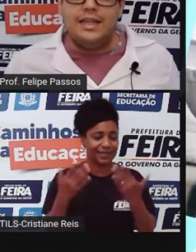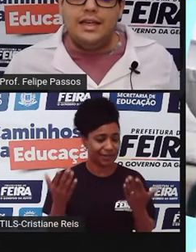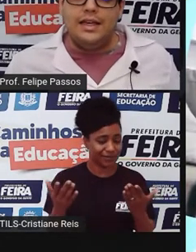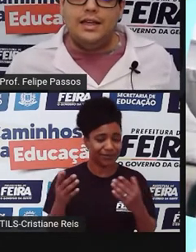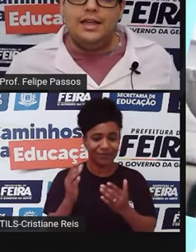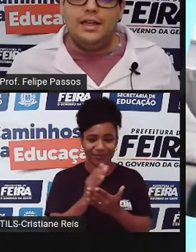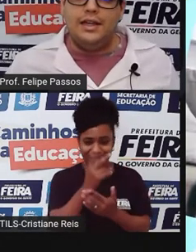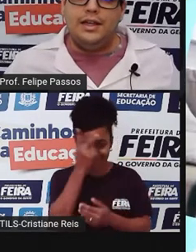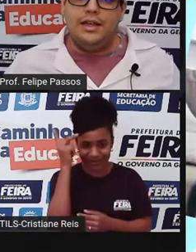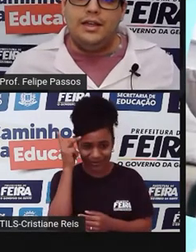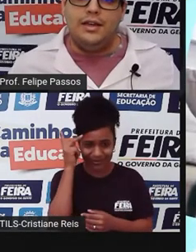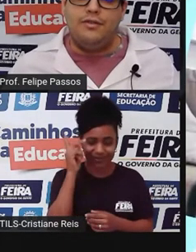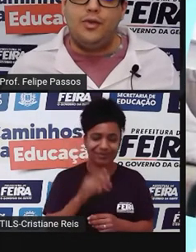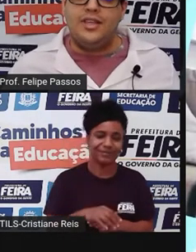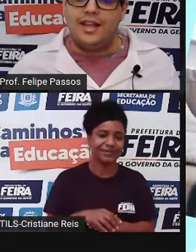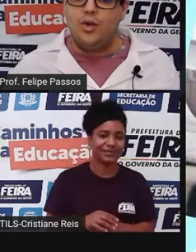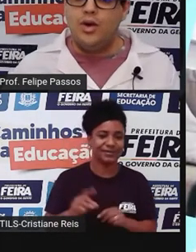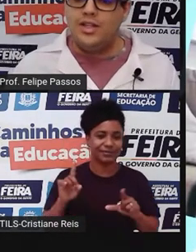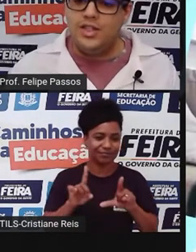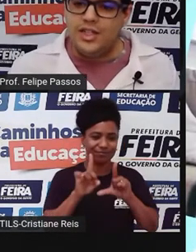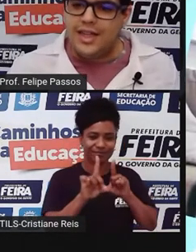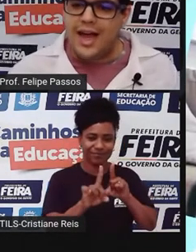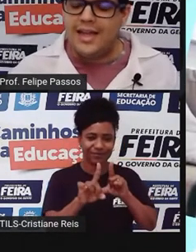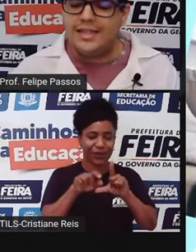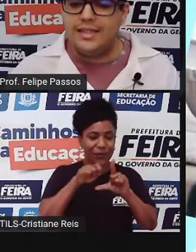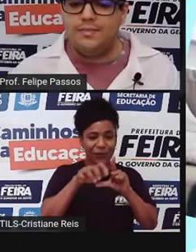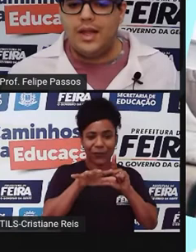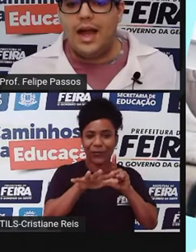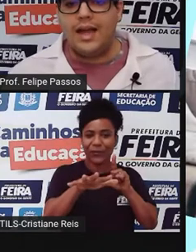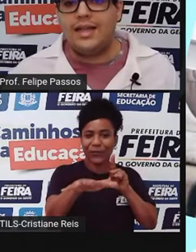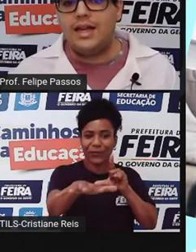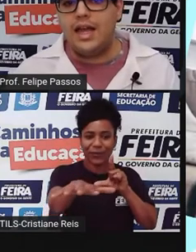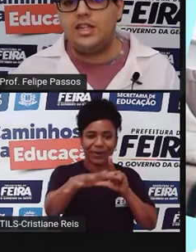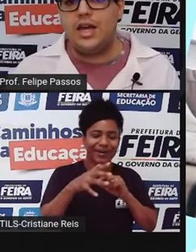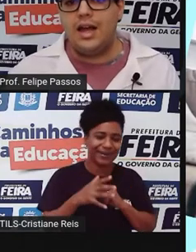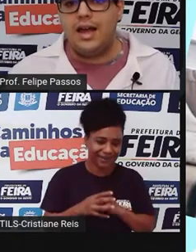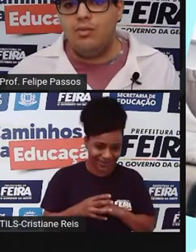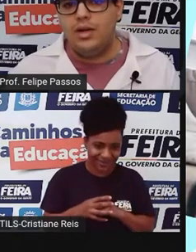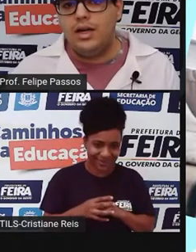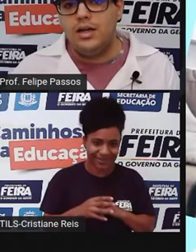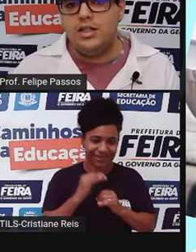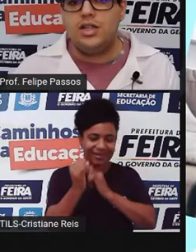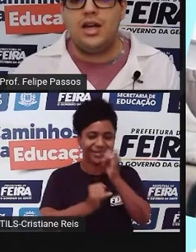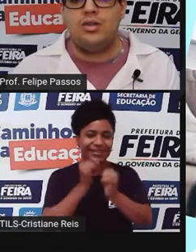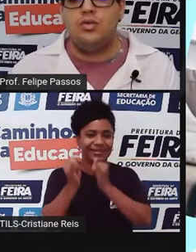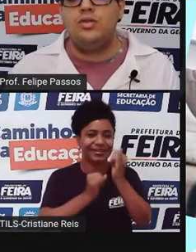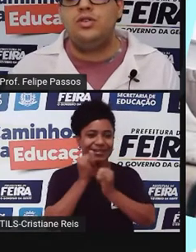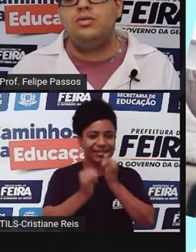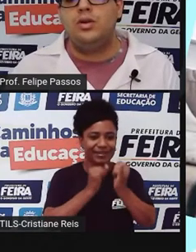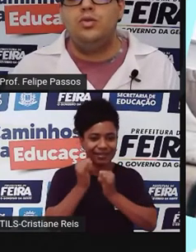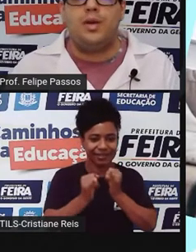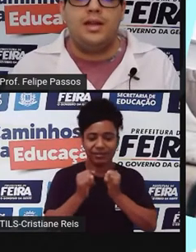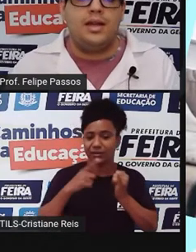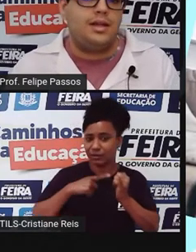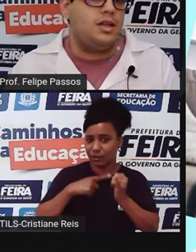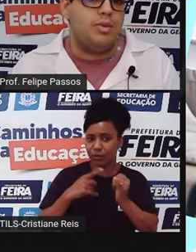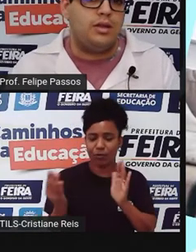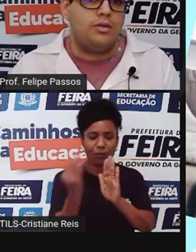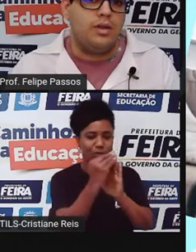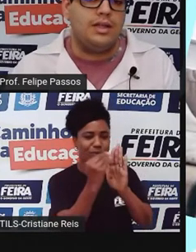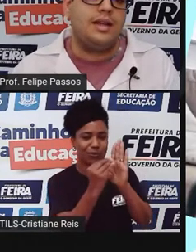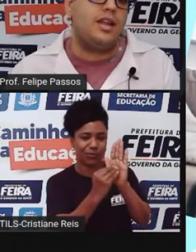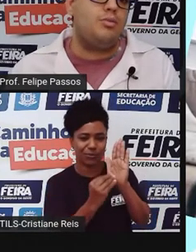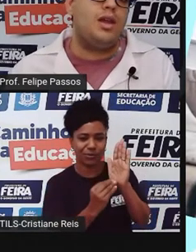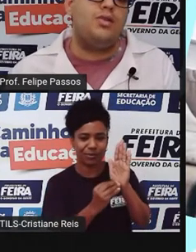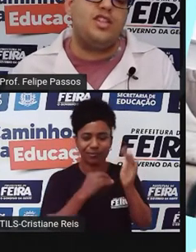blogueiras e influenciadores digitais, a internet ela é um grande gerador de conteúdo para